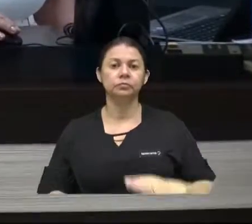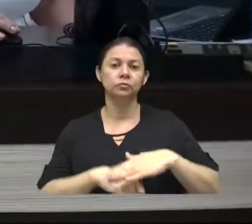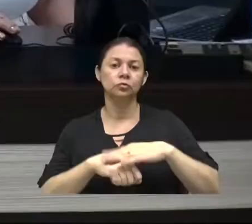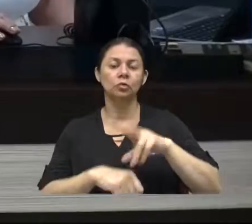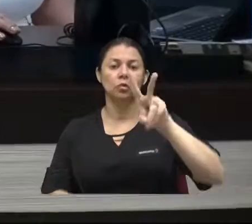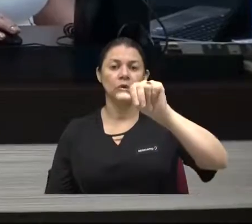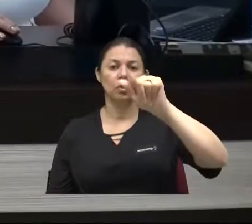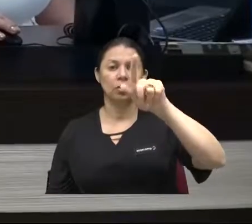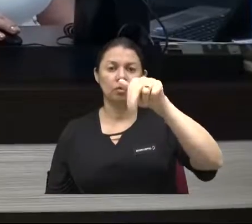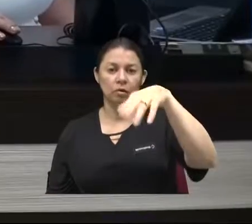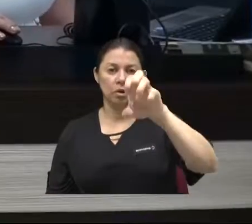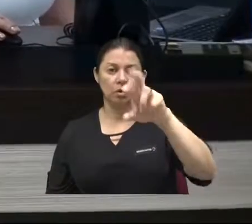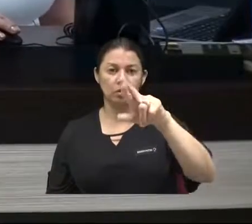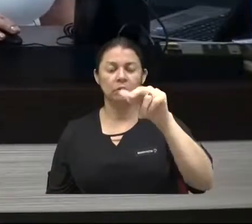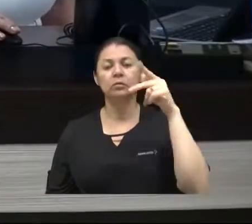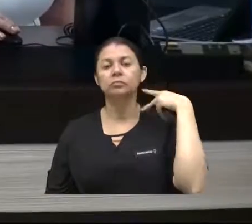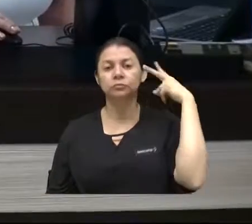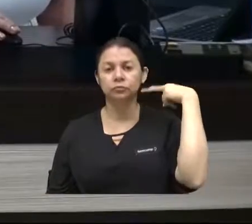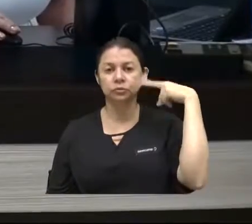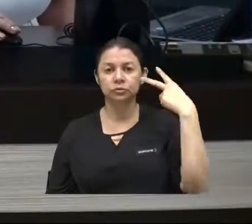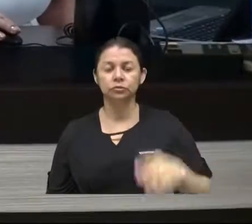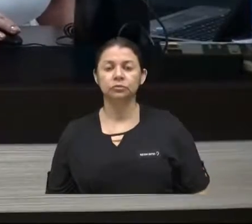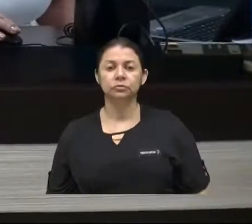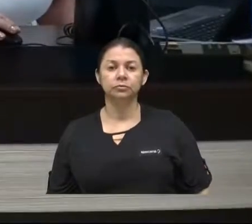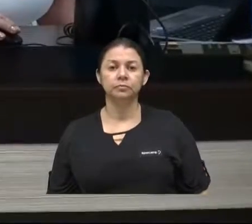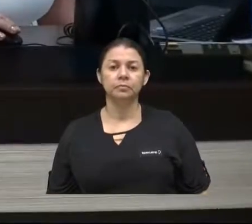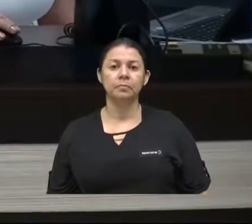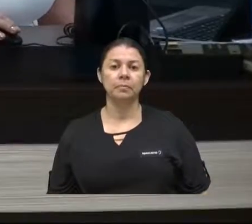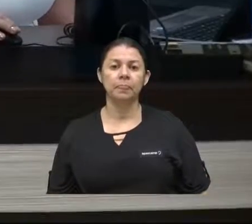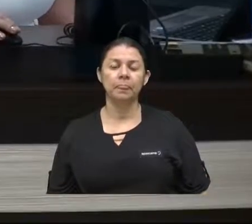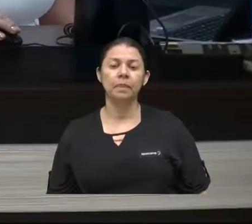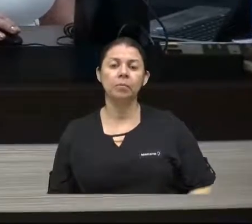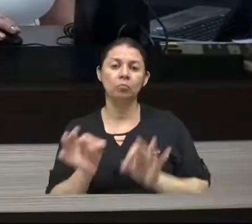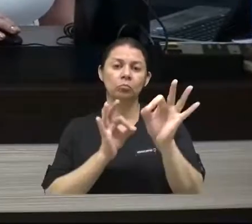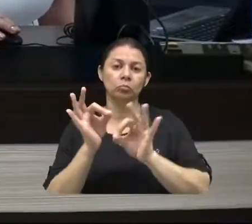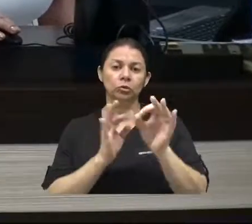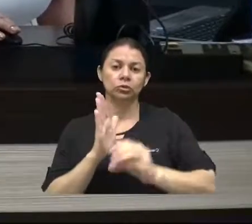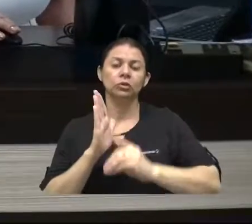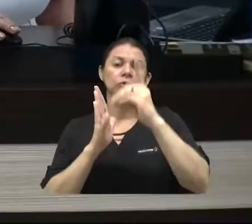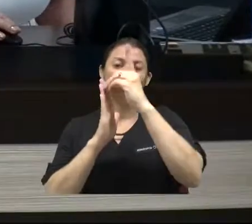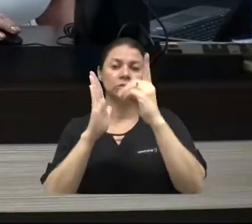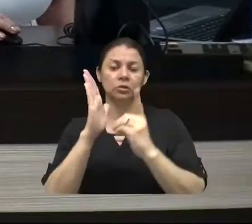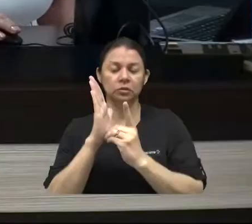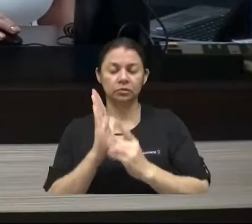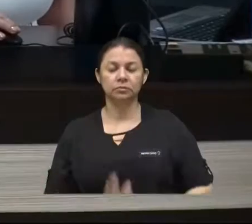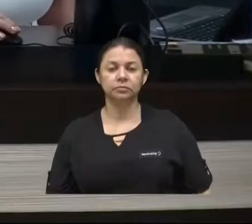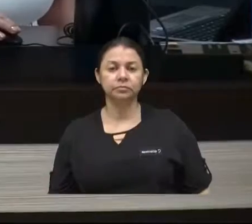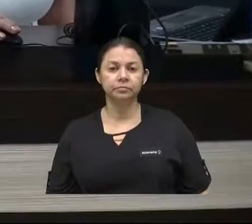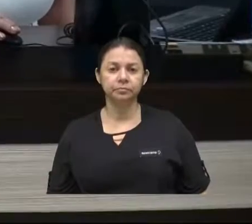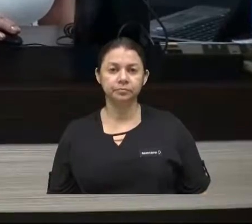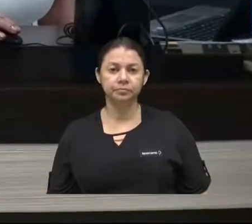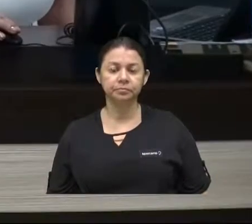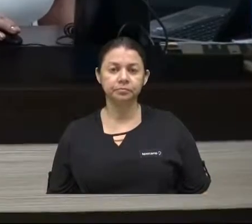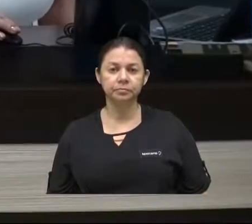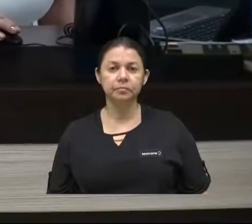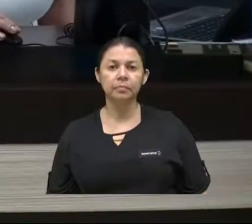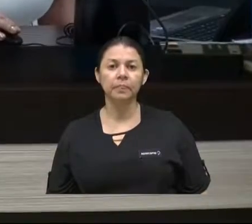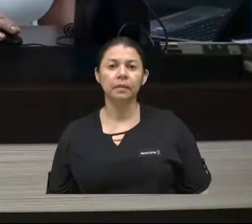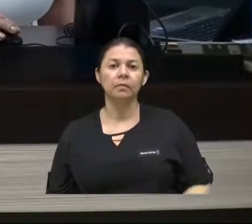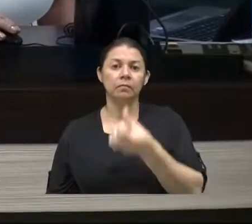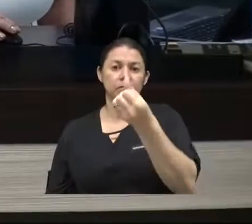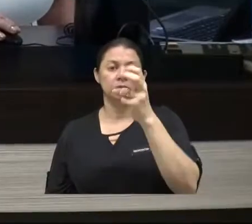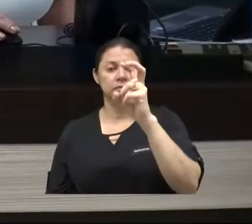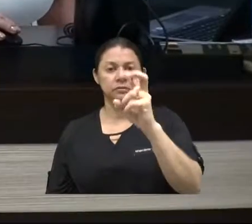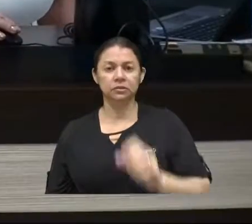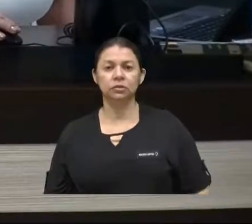Encaminhe-se às comissões competentes. Projeto de Decreto Legislativo número 65, concede o título de cidadão limeirense